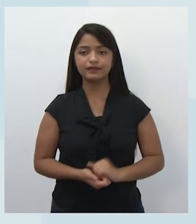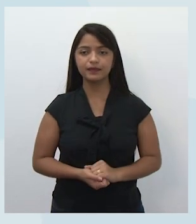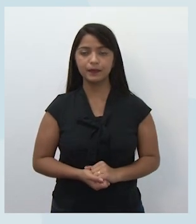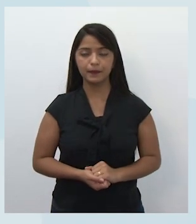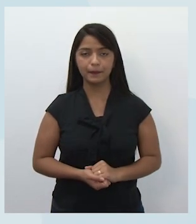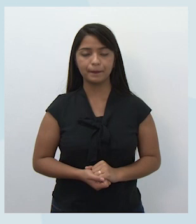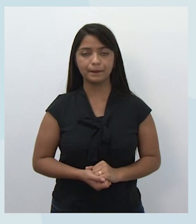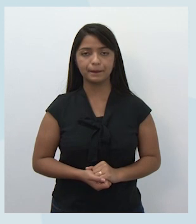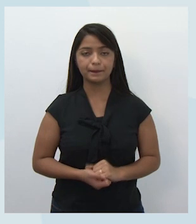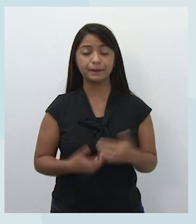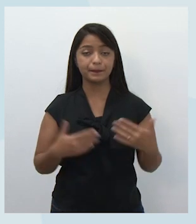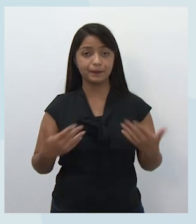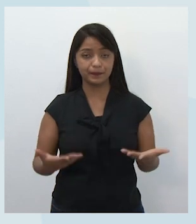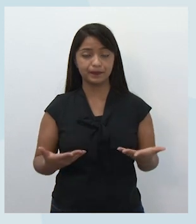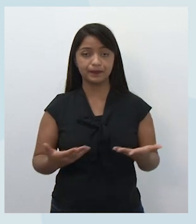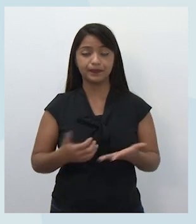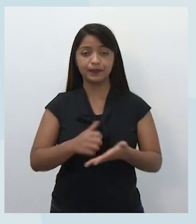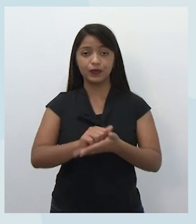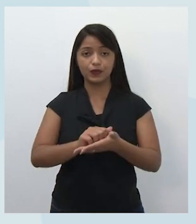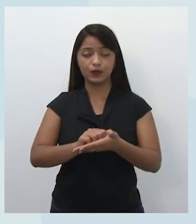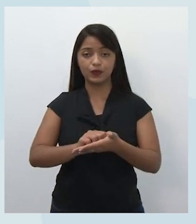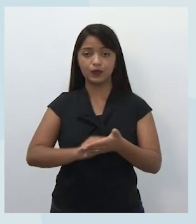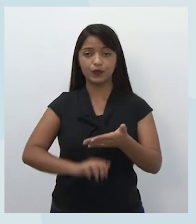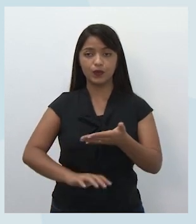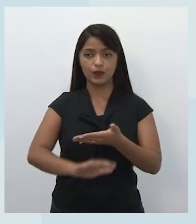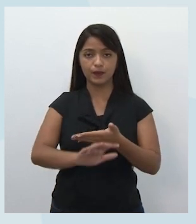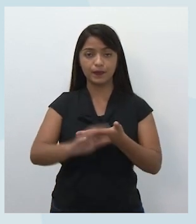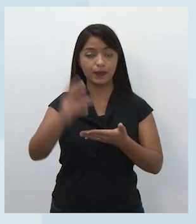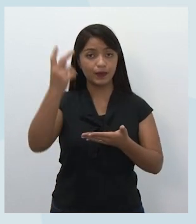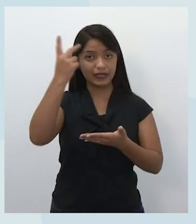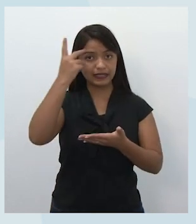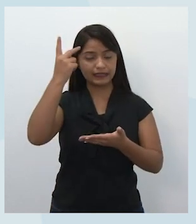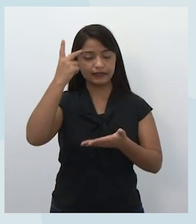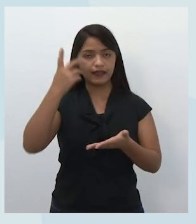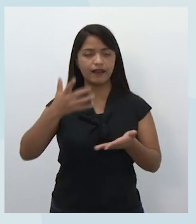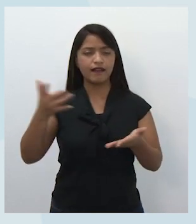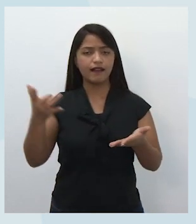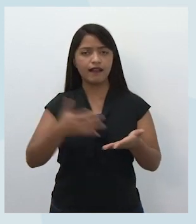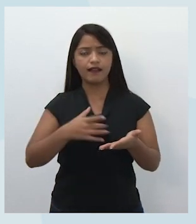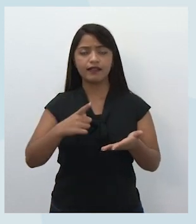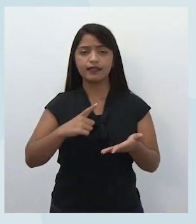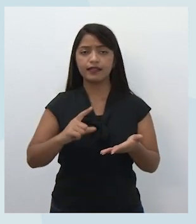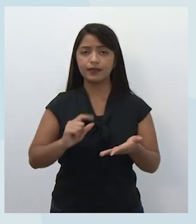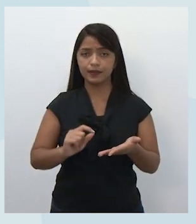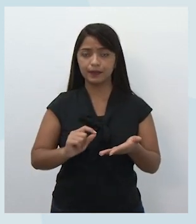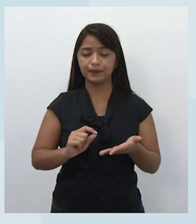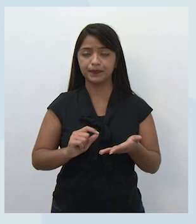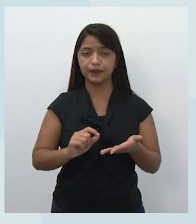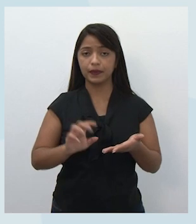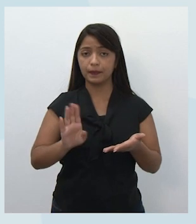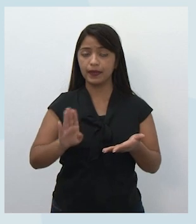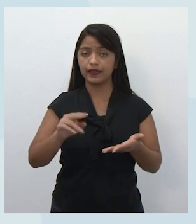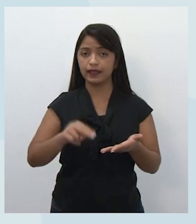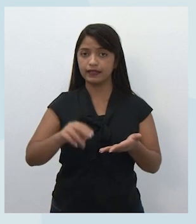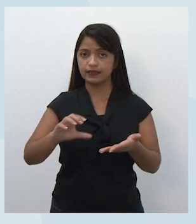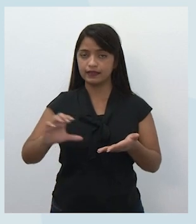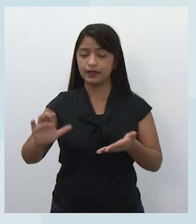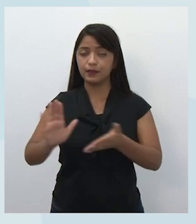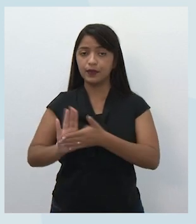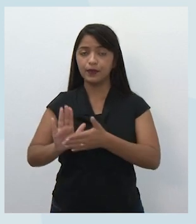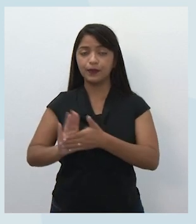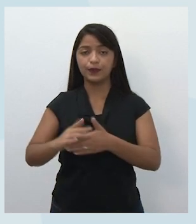nosso currículo, no currículo paulista, a gente tem uma construção, né? E a BNCC propunha um trabalho que considerava